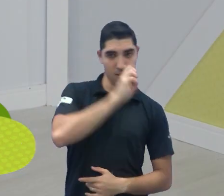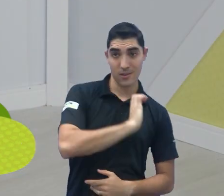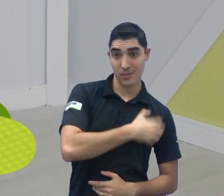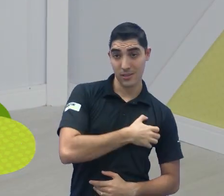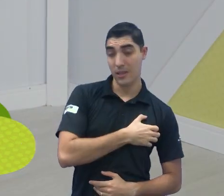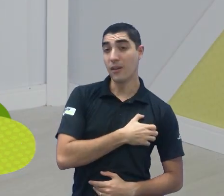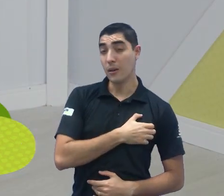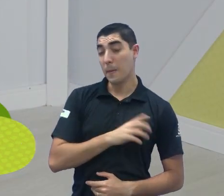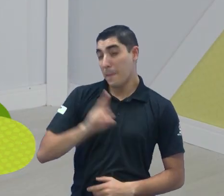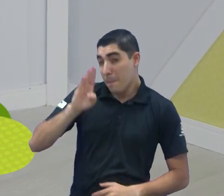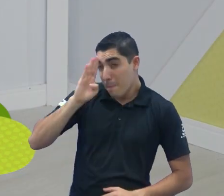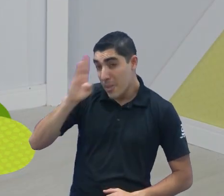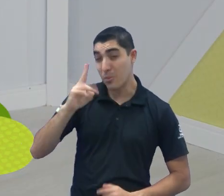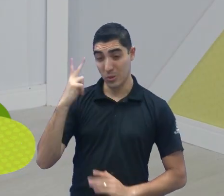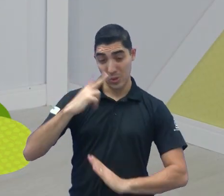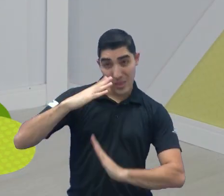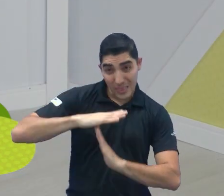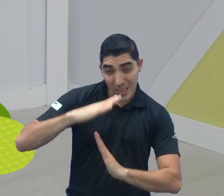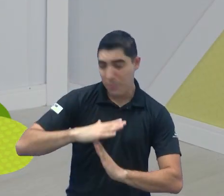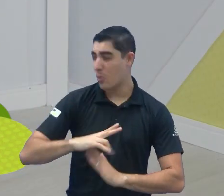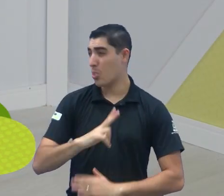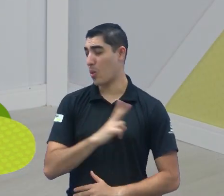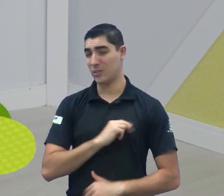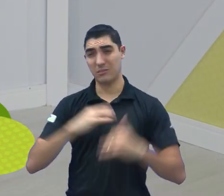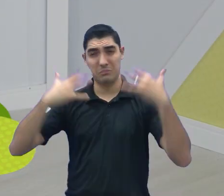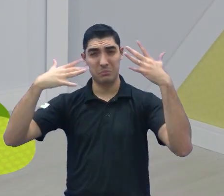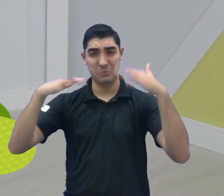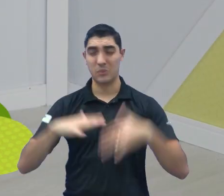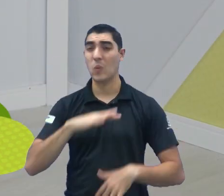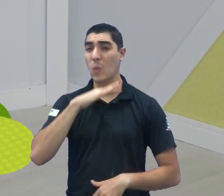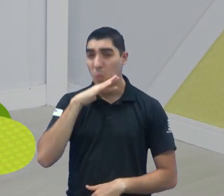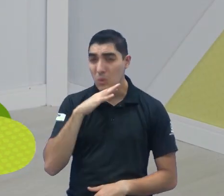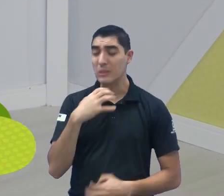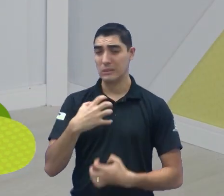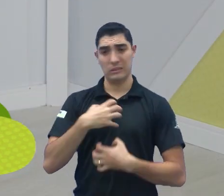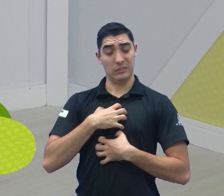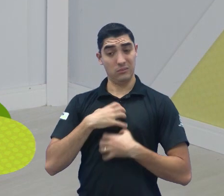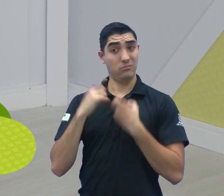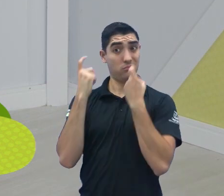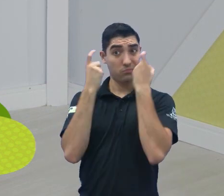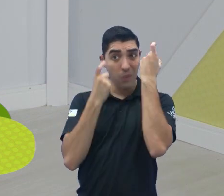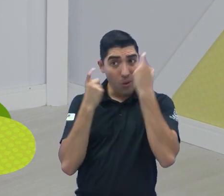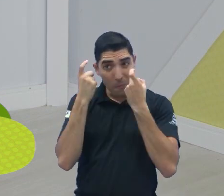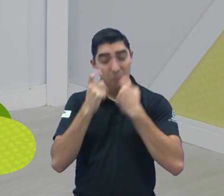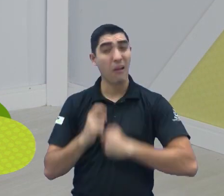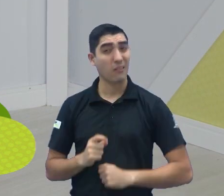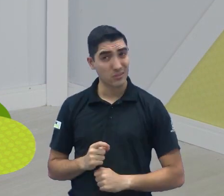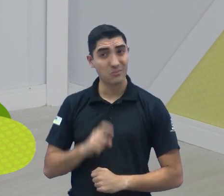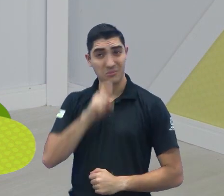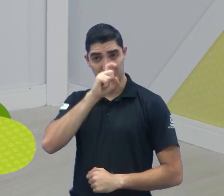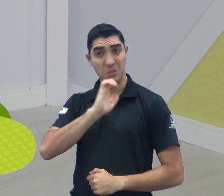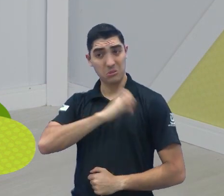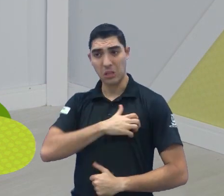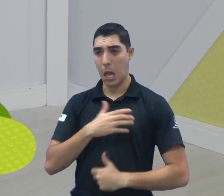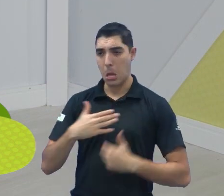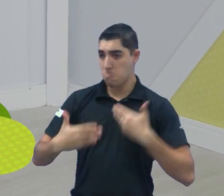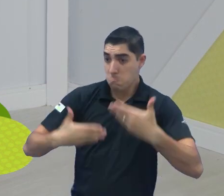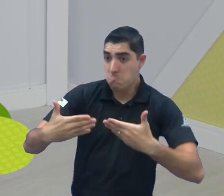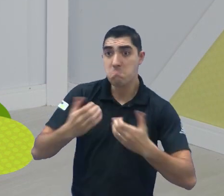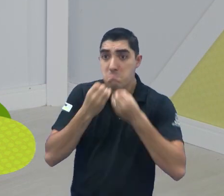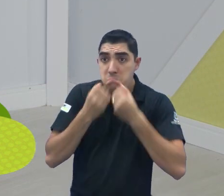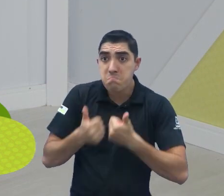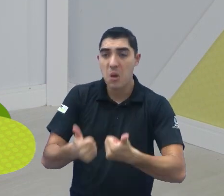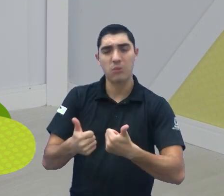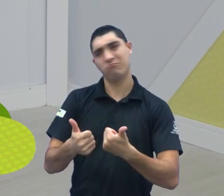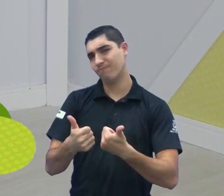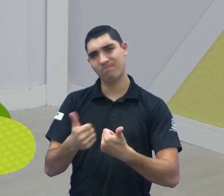do São José. Preocupa, a equipe do São José não conseguiu mostrar um bom futebol, e é bem verdade, a gente tem que dar os méritos também